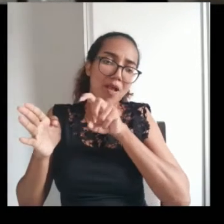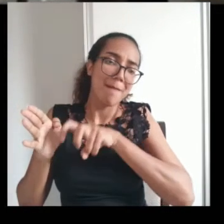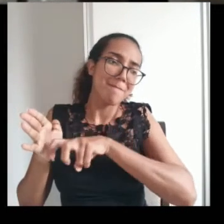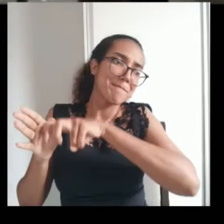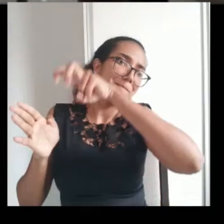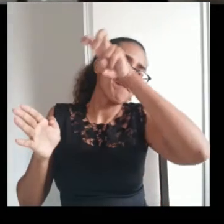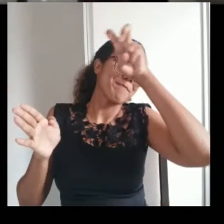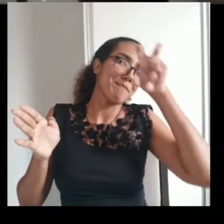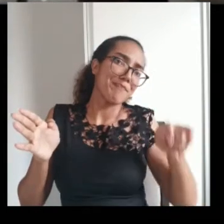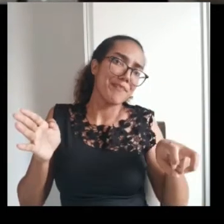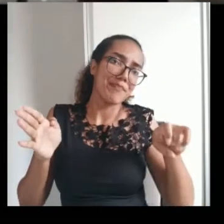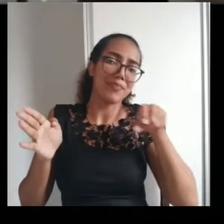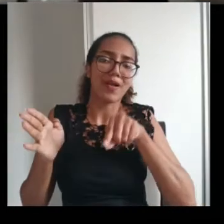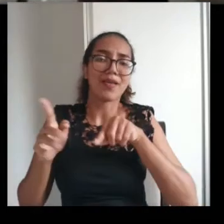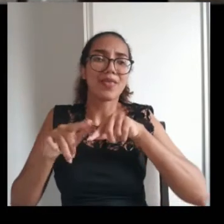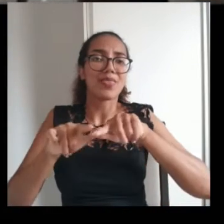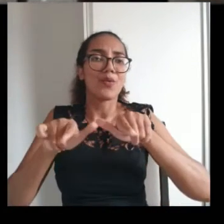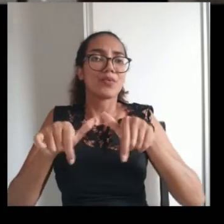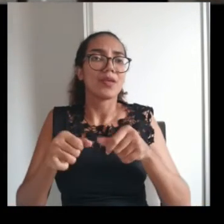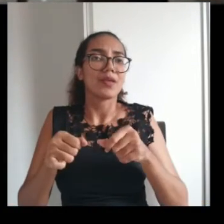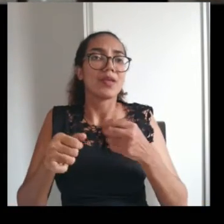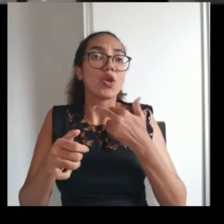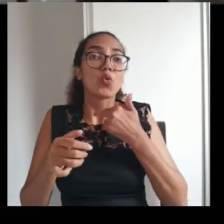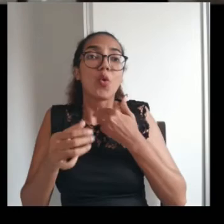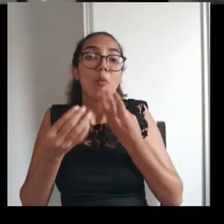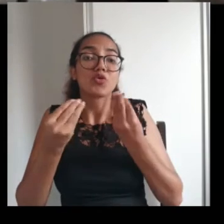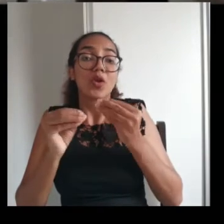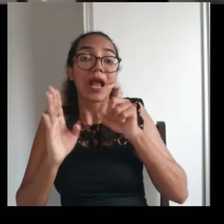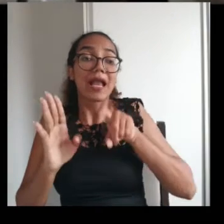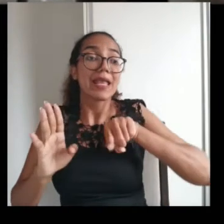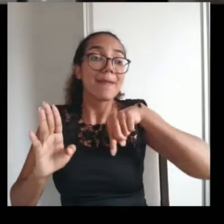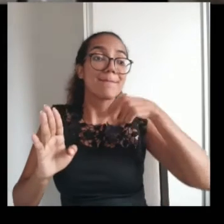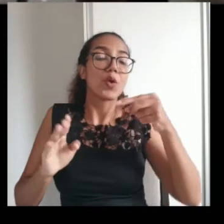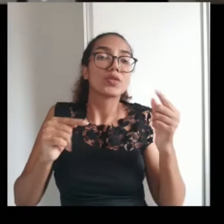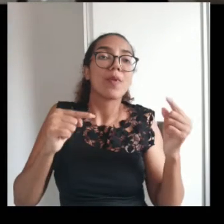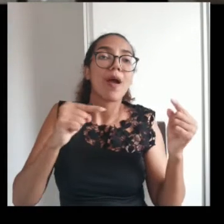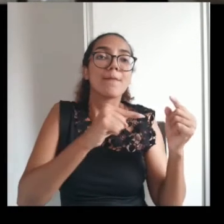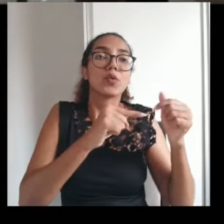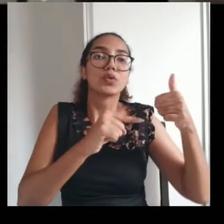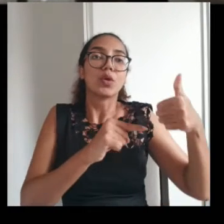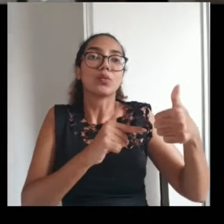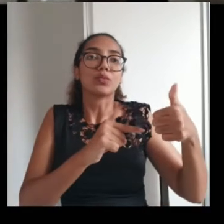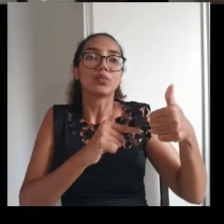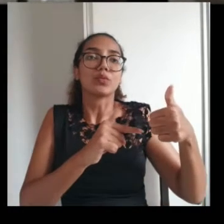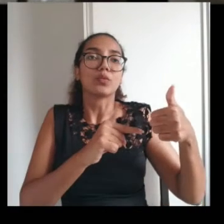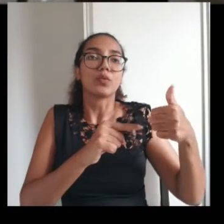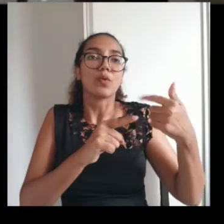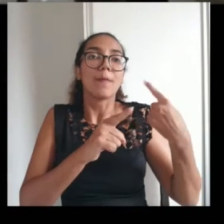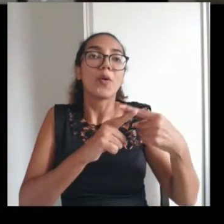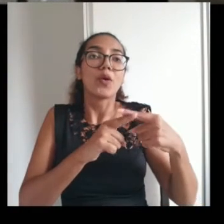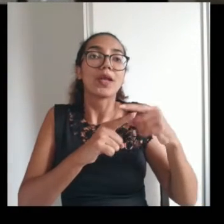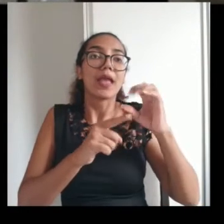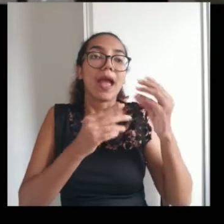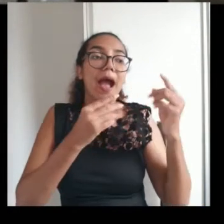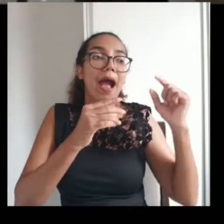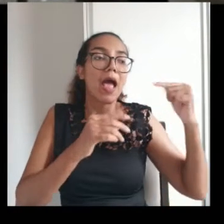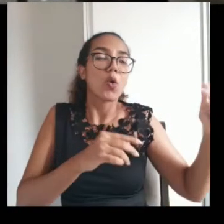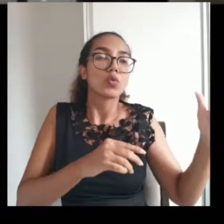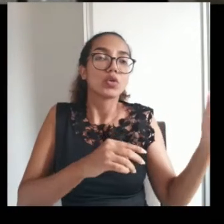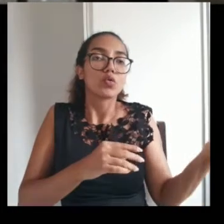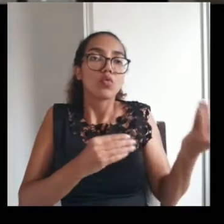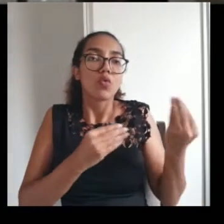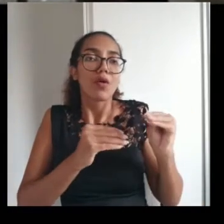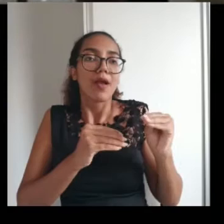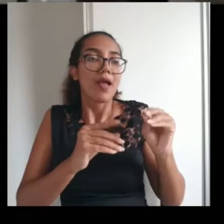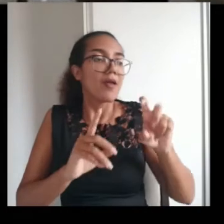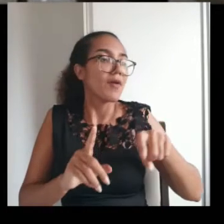também não posso dizer que próximo aponta para a posição 1, porque se eu disser que ela aponta para a posição 1, na próxima conta que eu inserir, ela vai apontar para 2, e a 2 está ocupada.